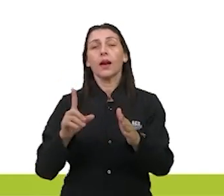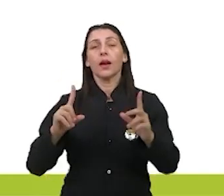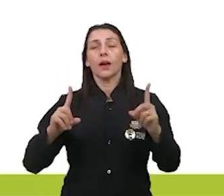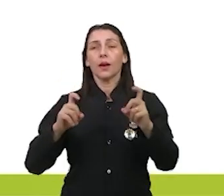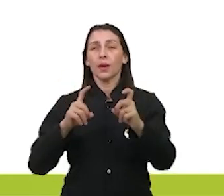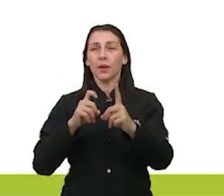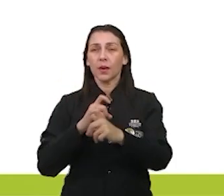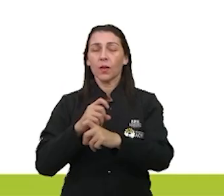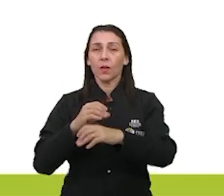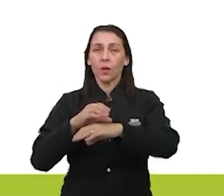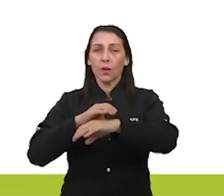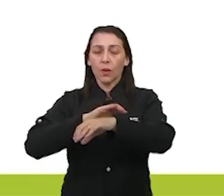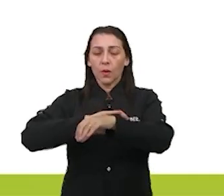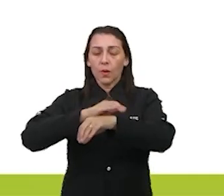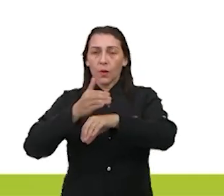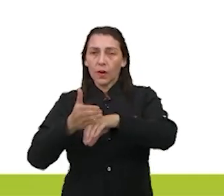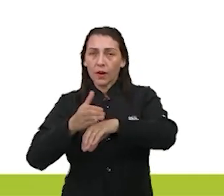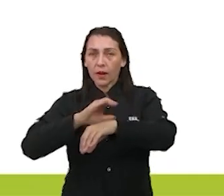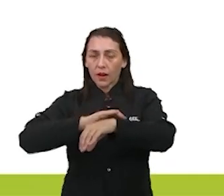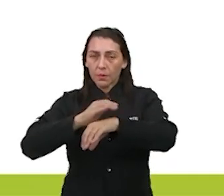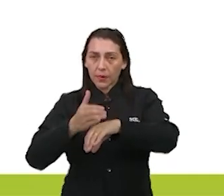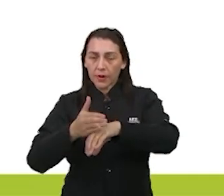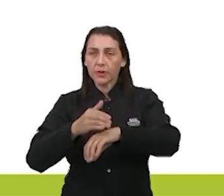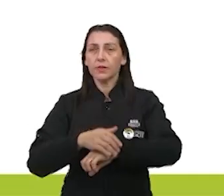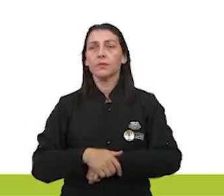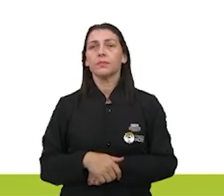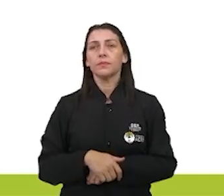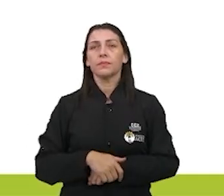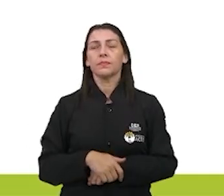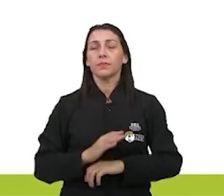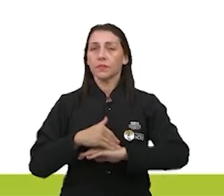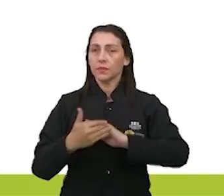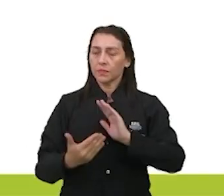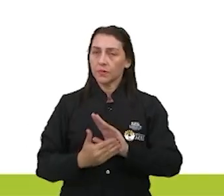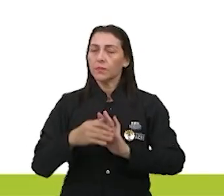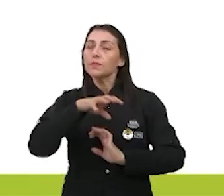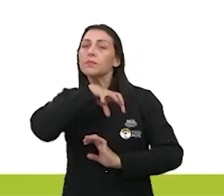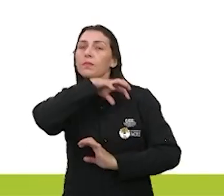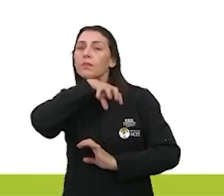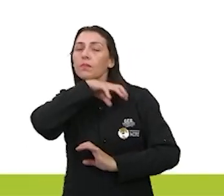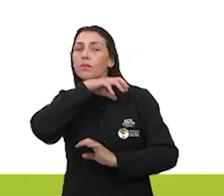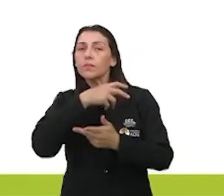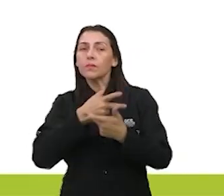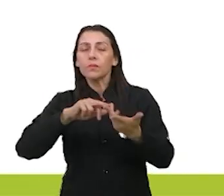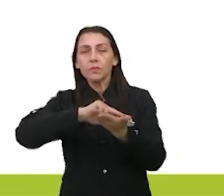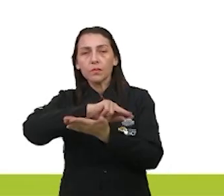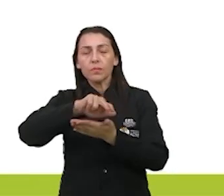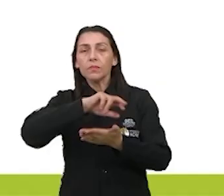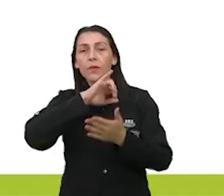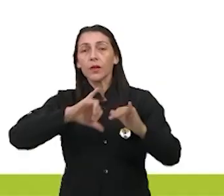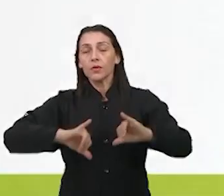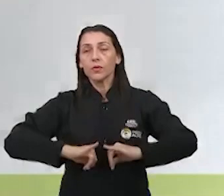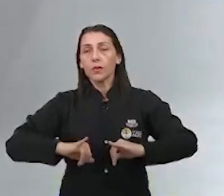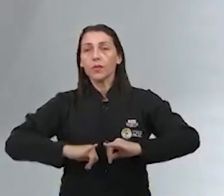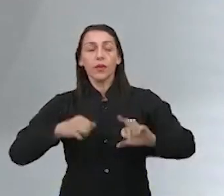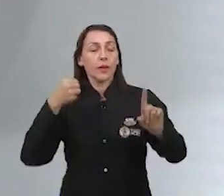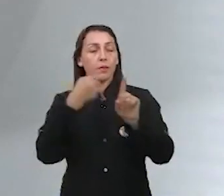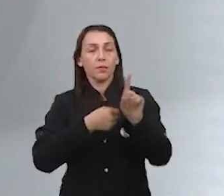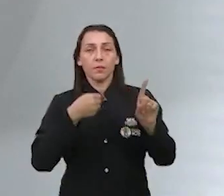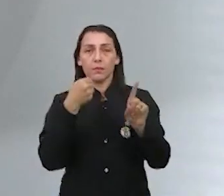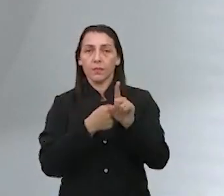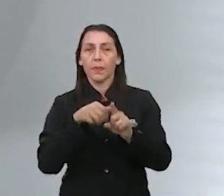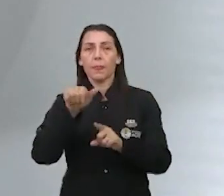com carapaça, caramujos, enfim e tal. Todos esses animais, essa biodiversidade vai sofrer impacto devido